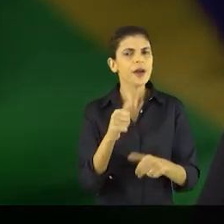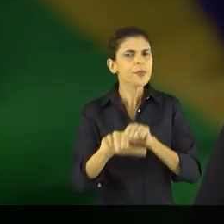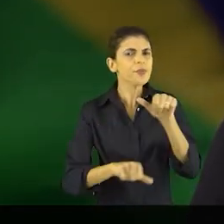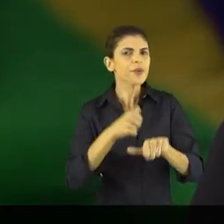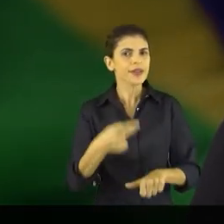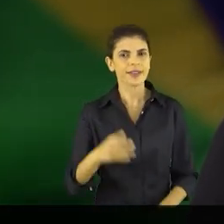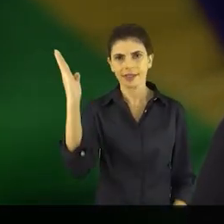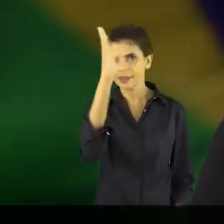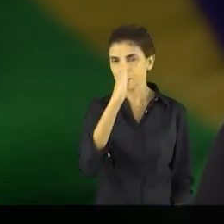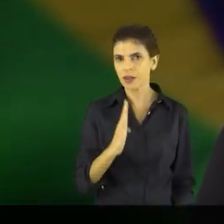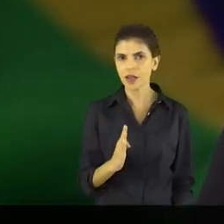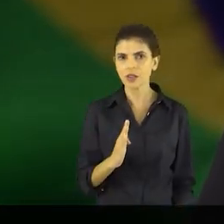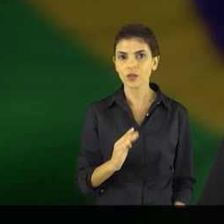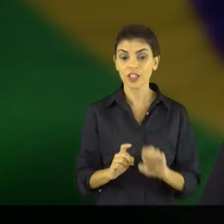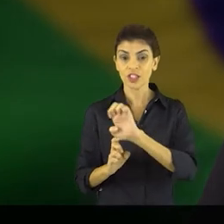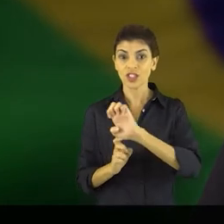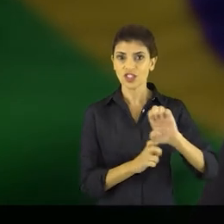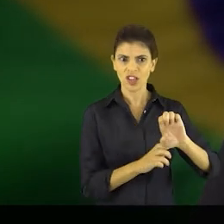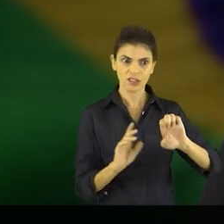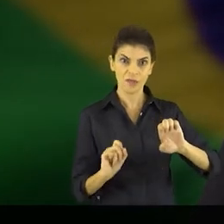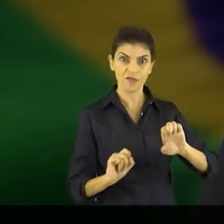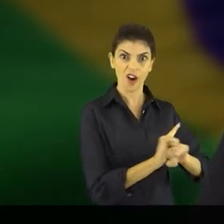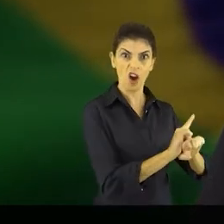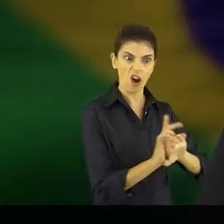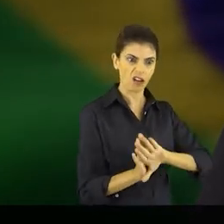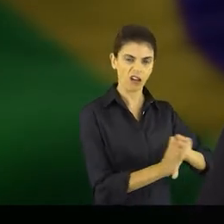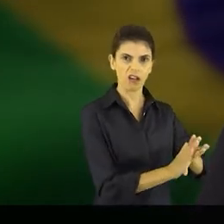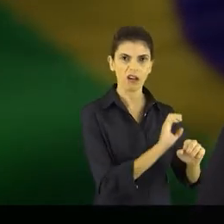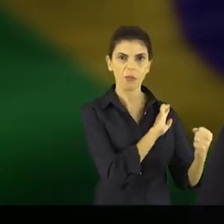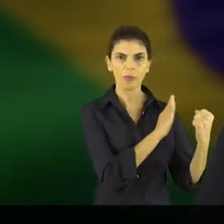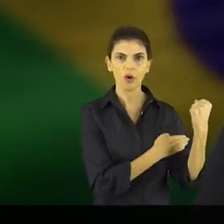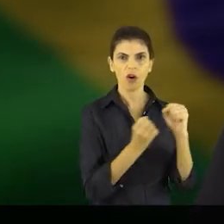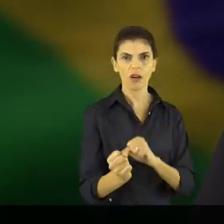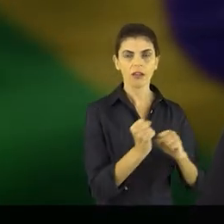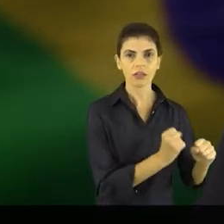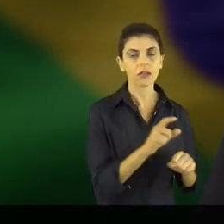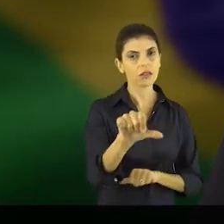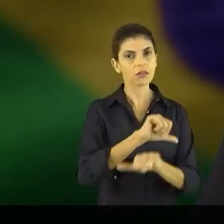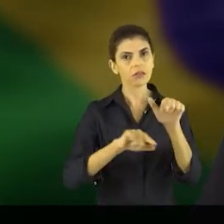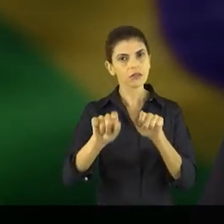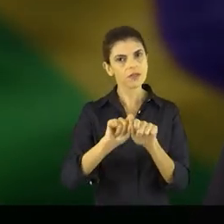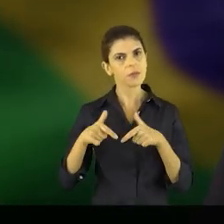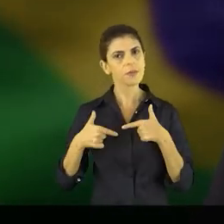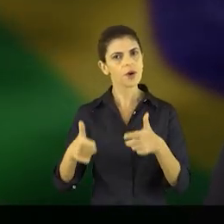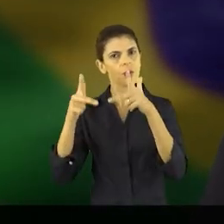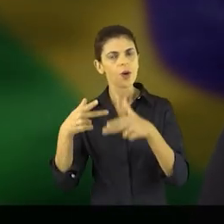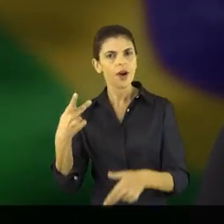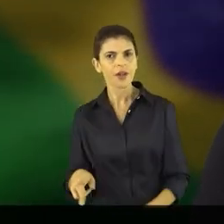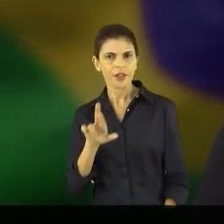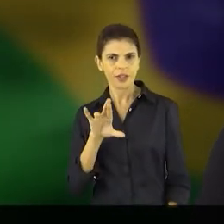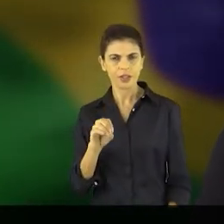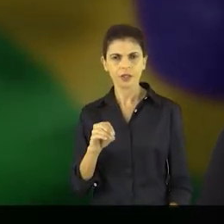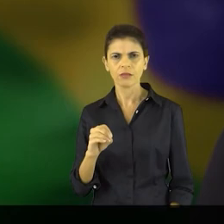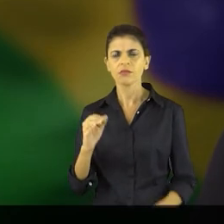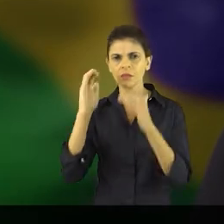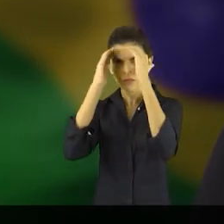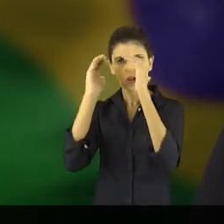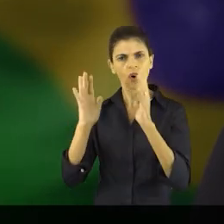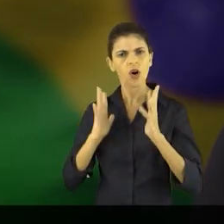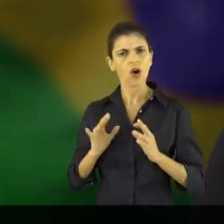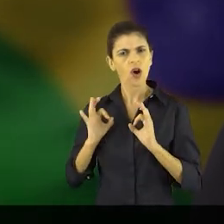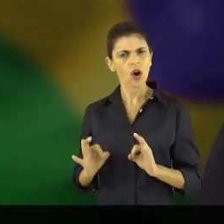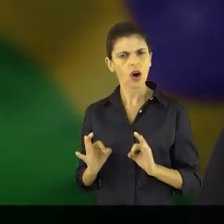para mudar o Brasil, que tirou a esquerda corrupta do poder. Você pode fazer o mesmo pelo rei. Com ordem,